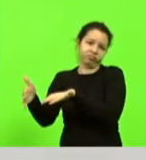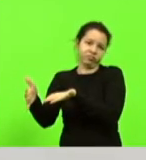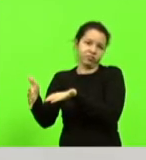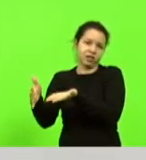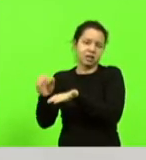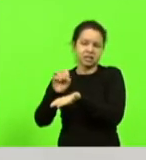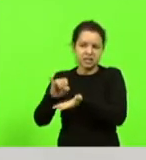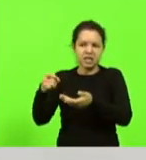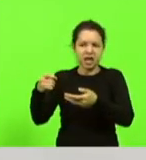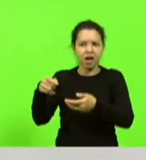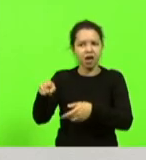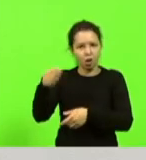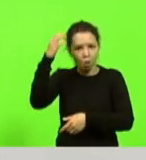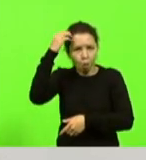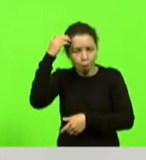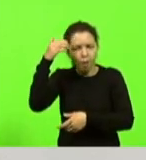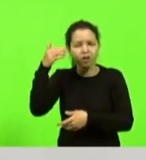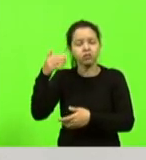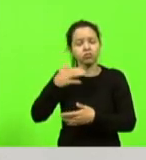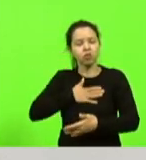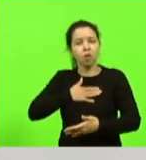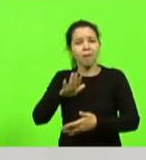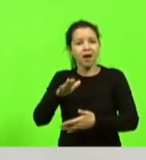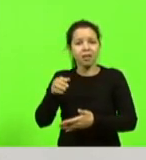porque não consegue pagar, faz chorando.